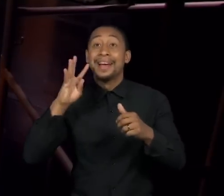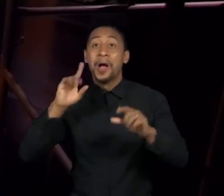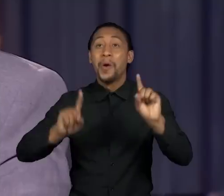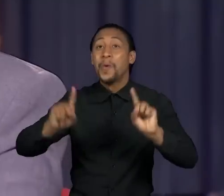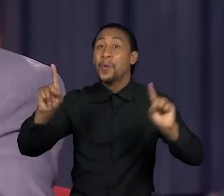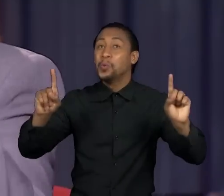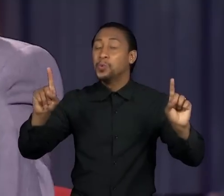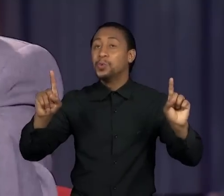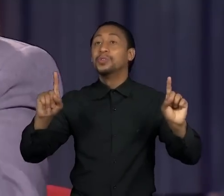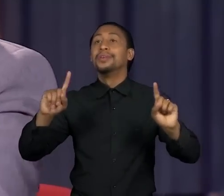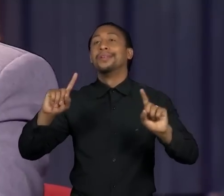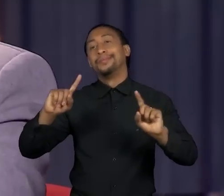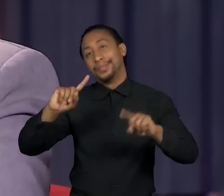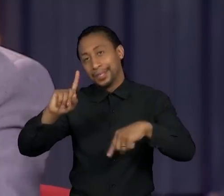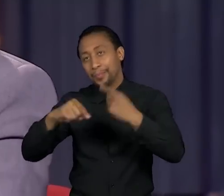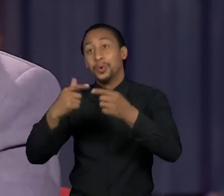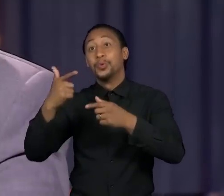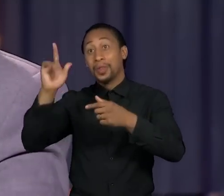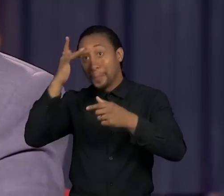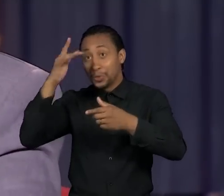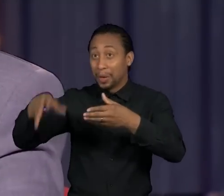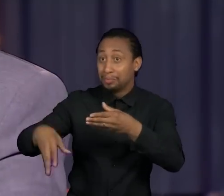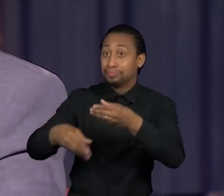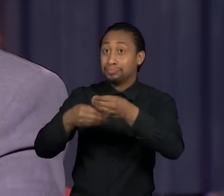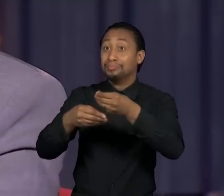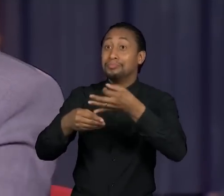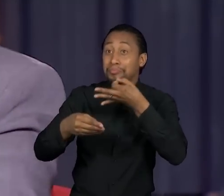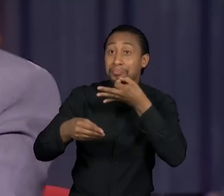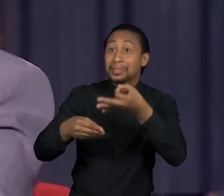concurso. E aí alguém do Porta comentou o meu